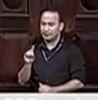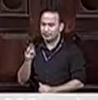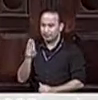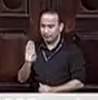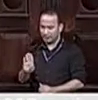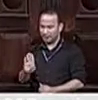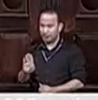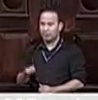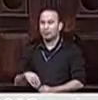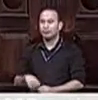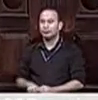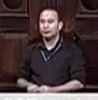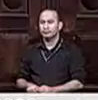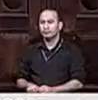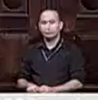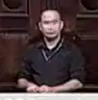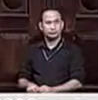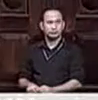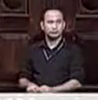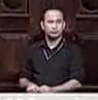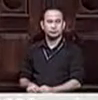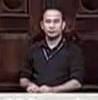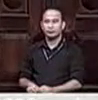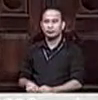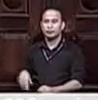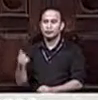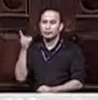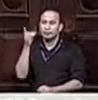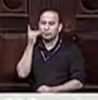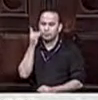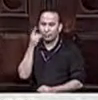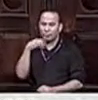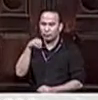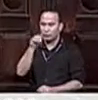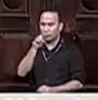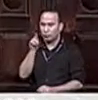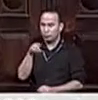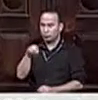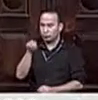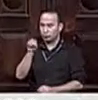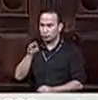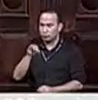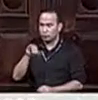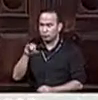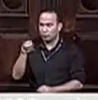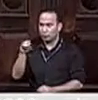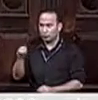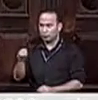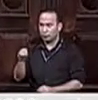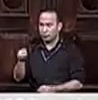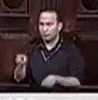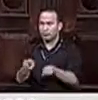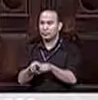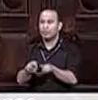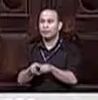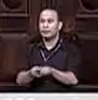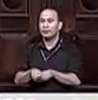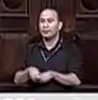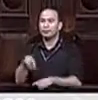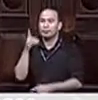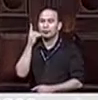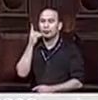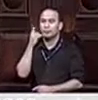Vossa Excelência, deputada Lucinha, pelo deputado Osório e pelo deputado Silas